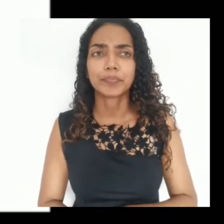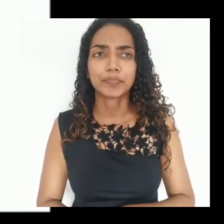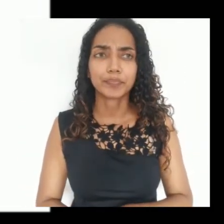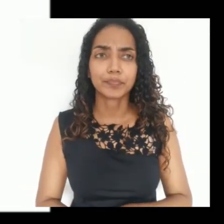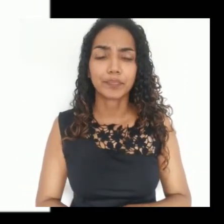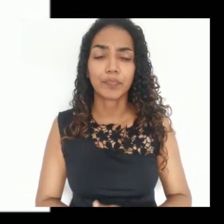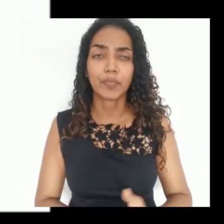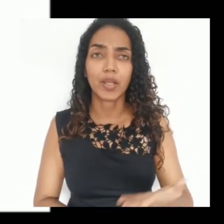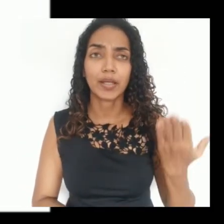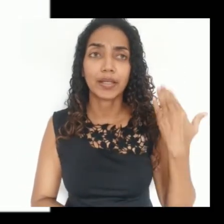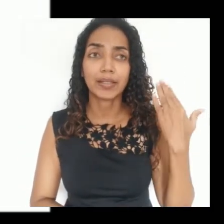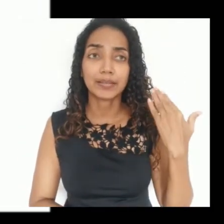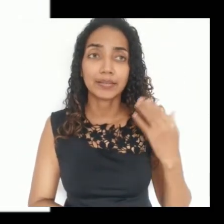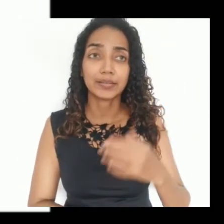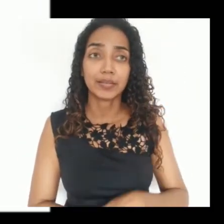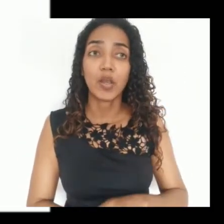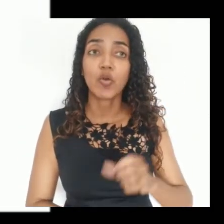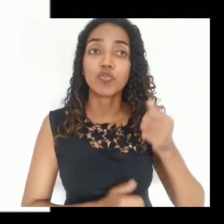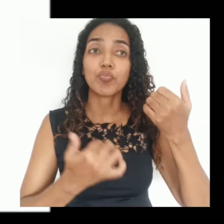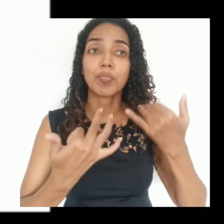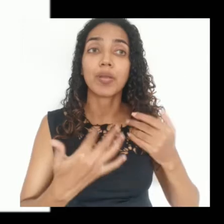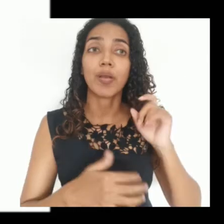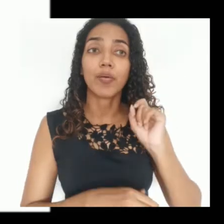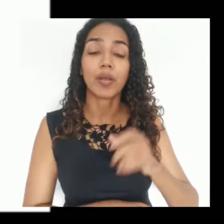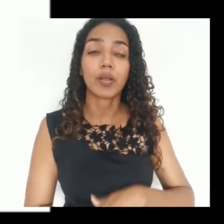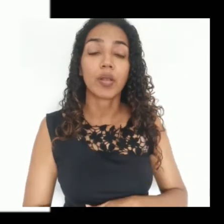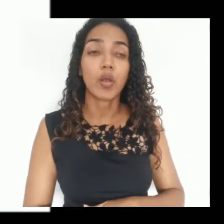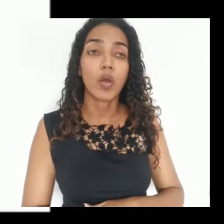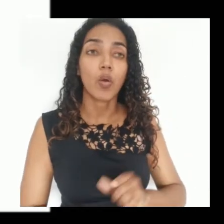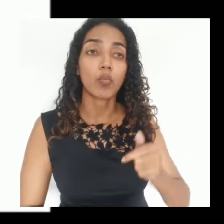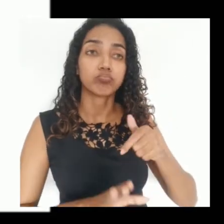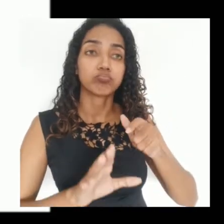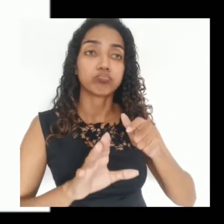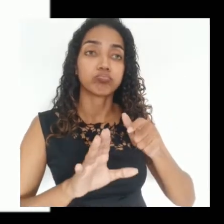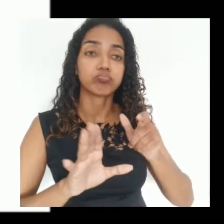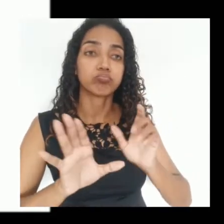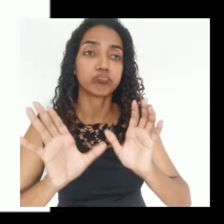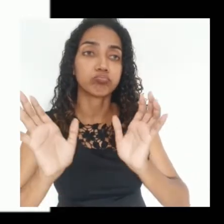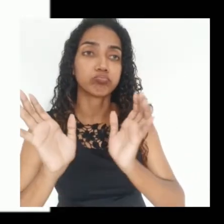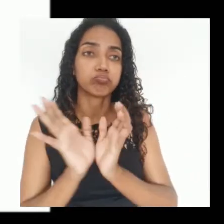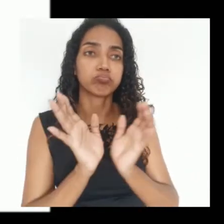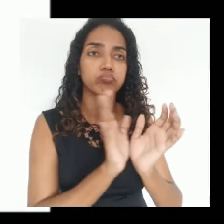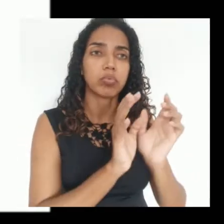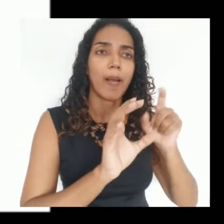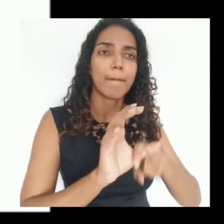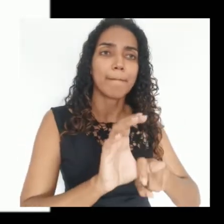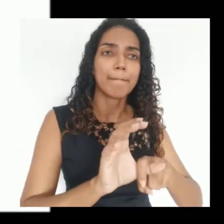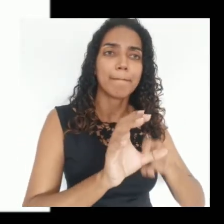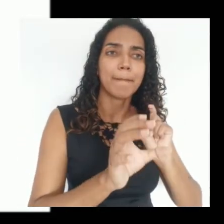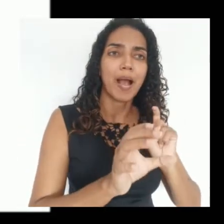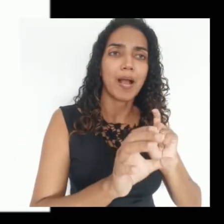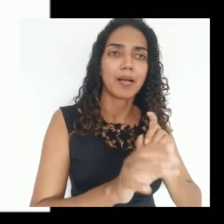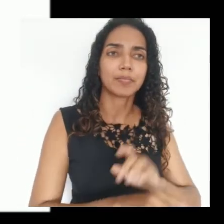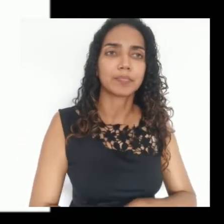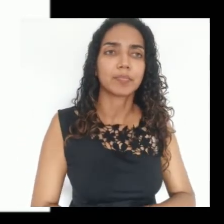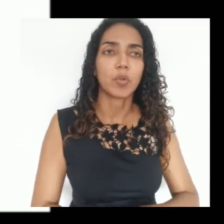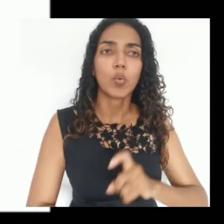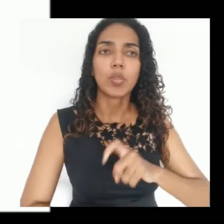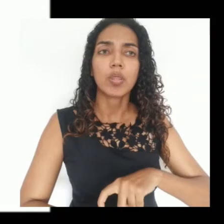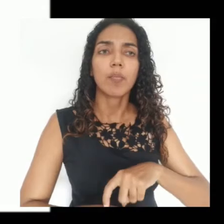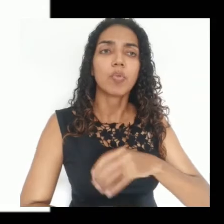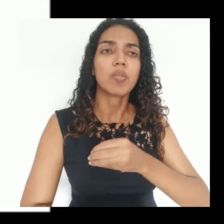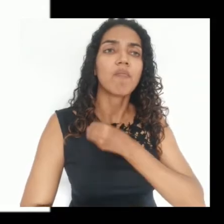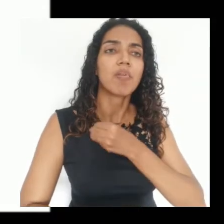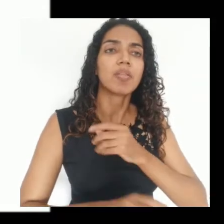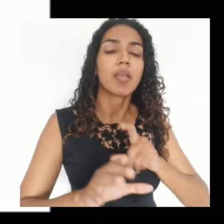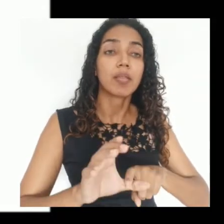não influencia no ciclo de vida das partes, na composição é o contrário. Os ciclos de vida dos objetos